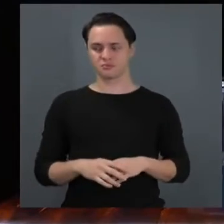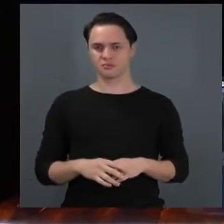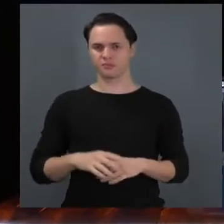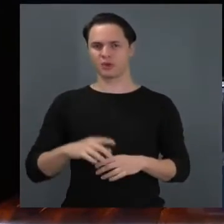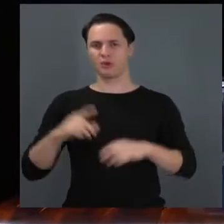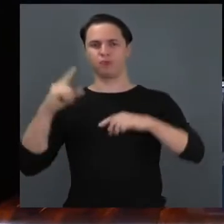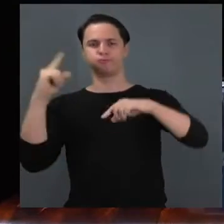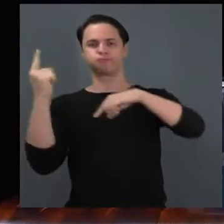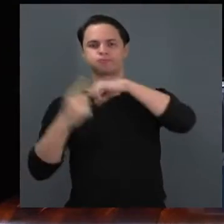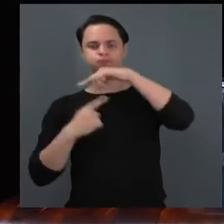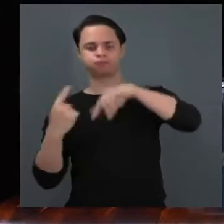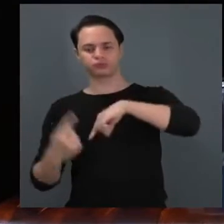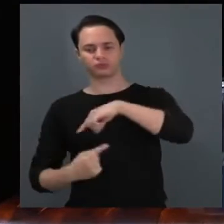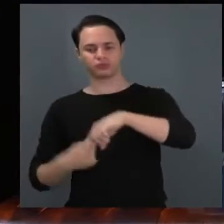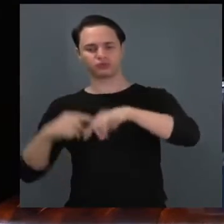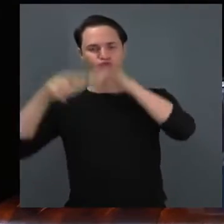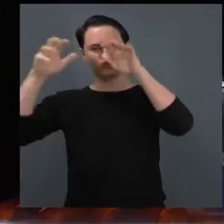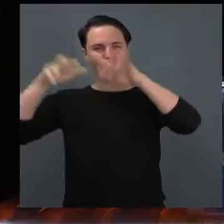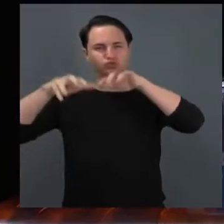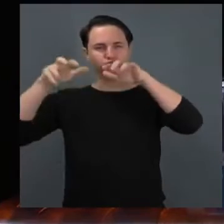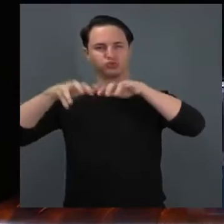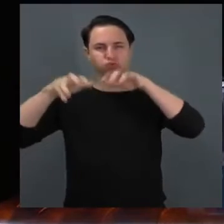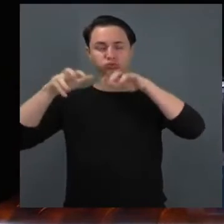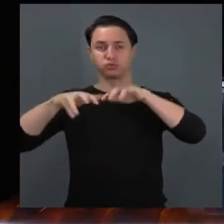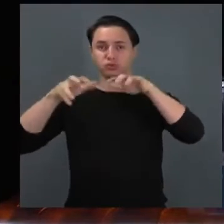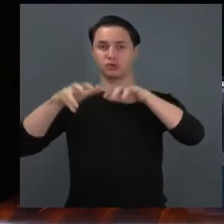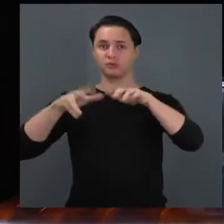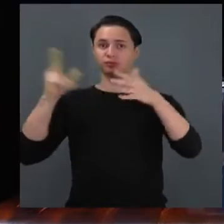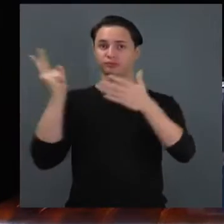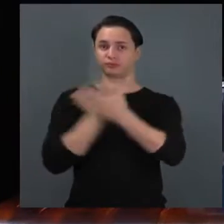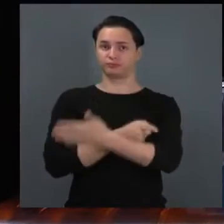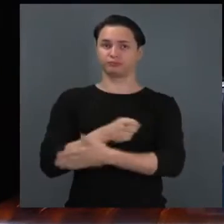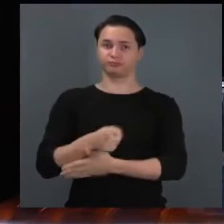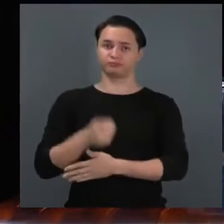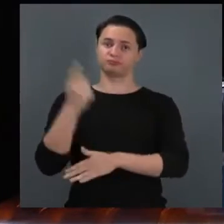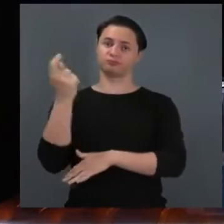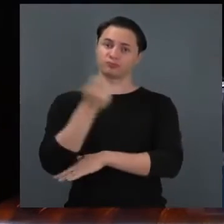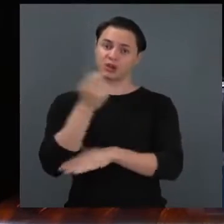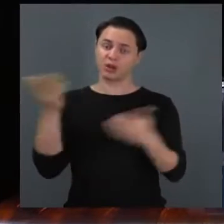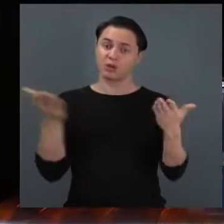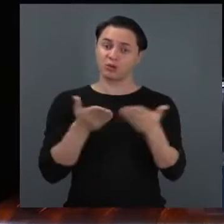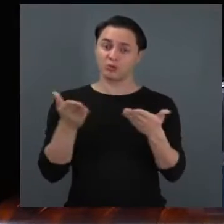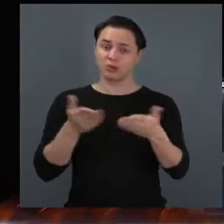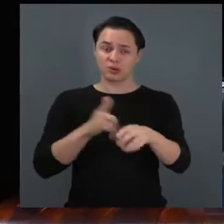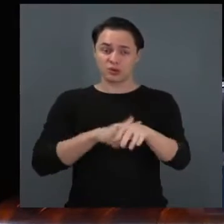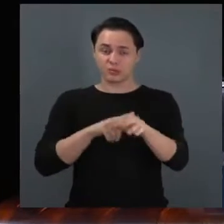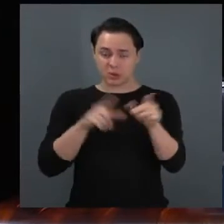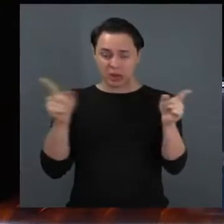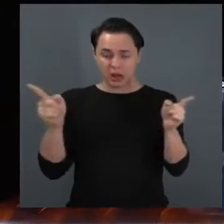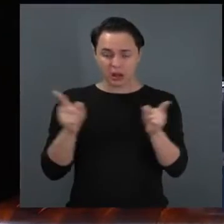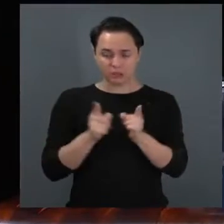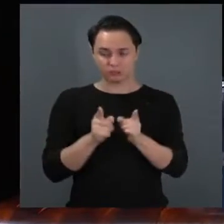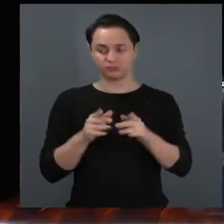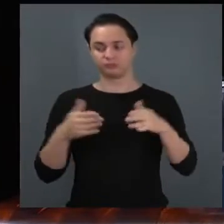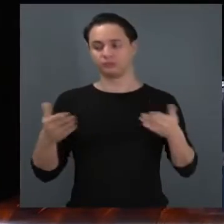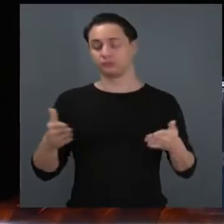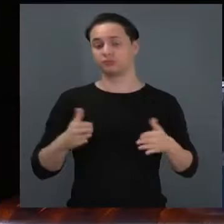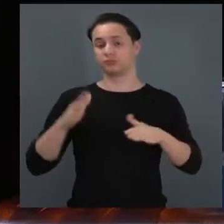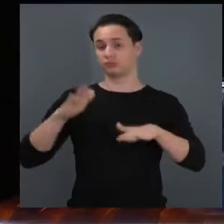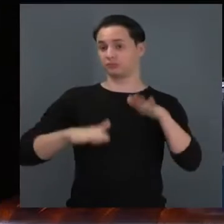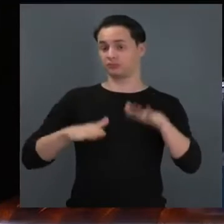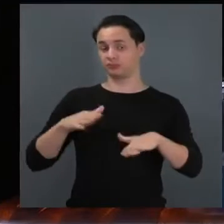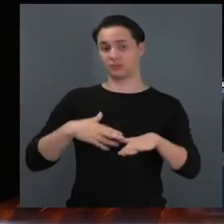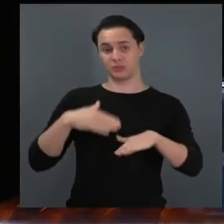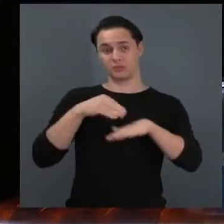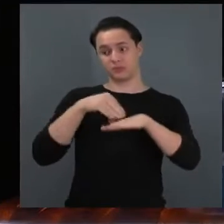ciclone ou chuvas torrenciais que aconteceram agora, em pouco tempo. É preciso que se envie equipe